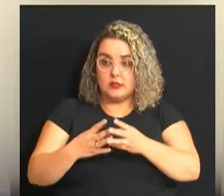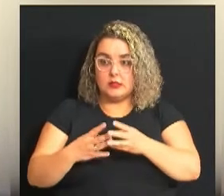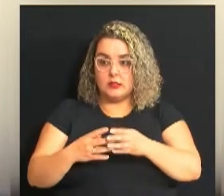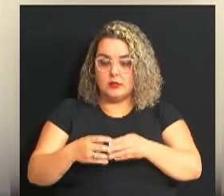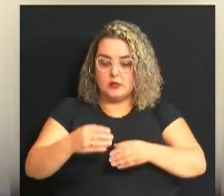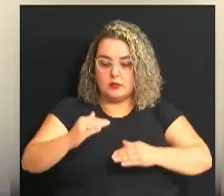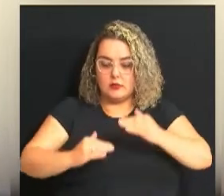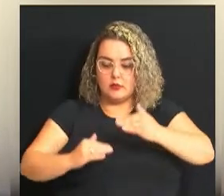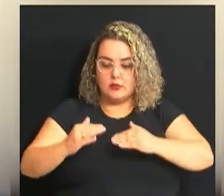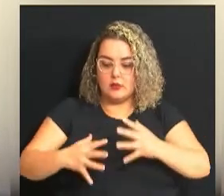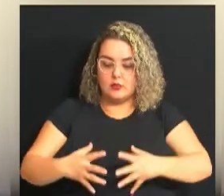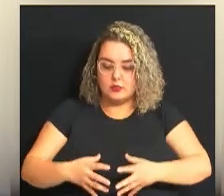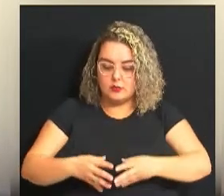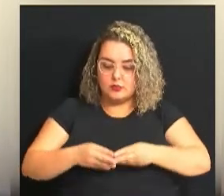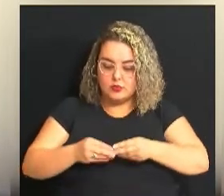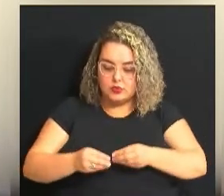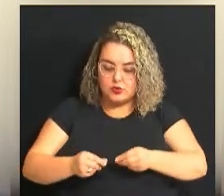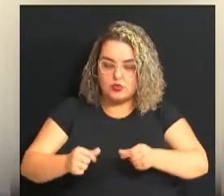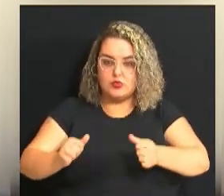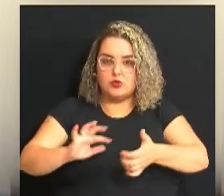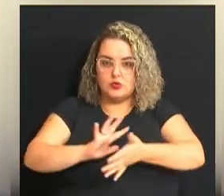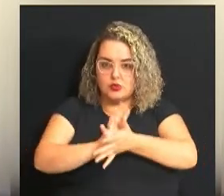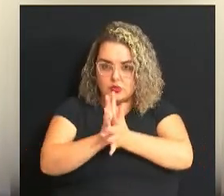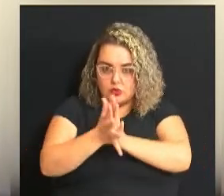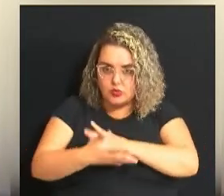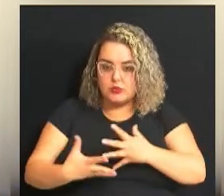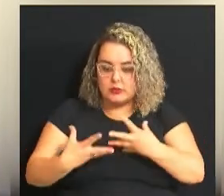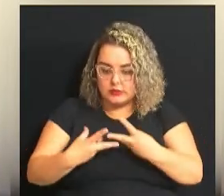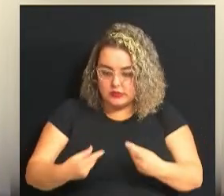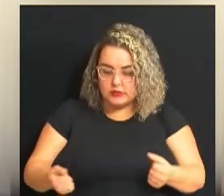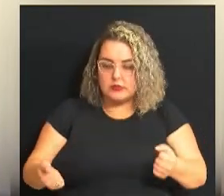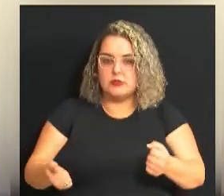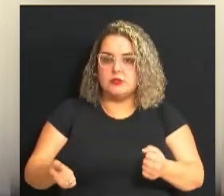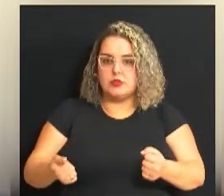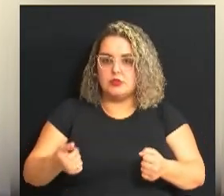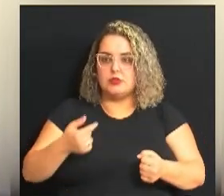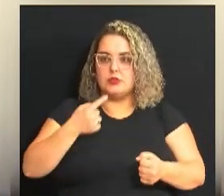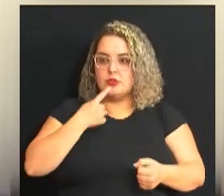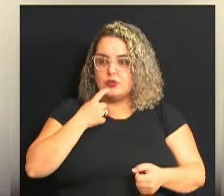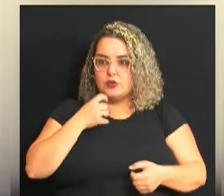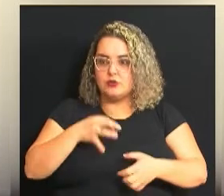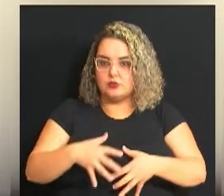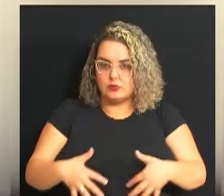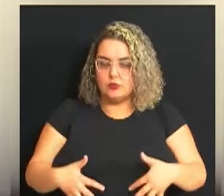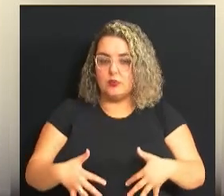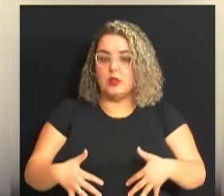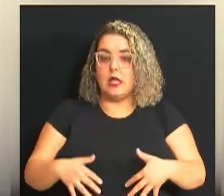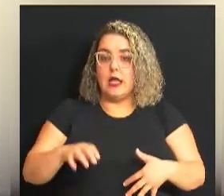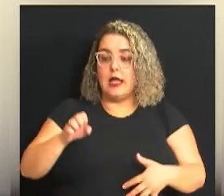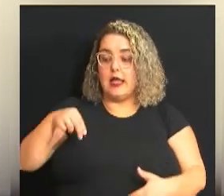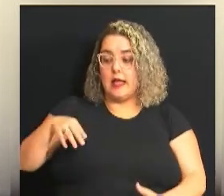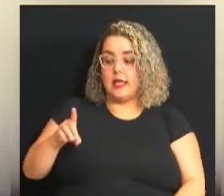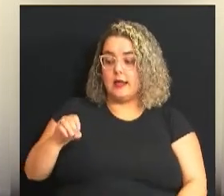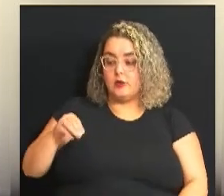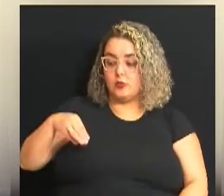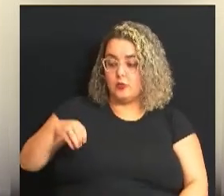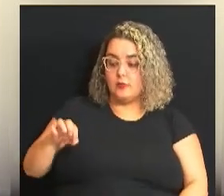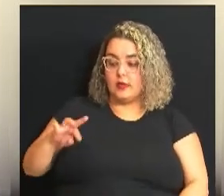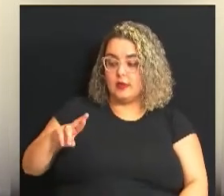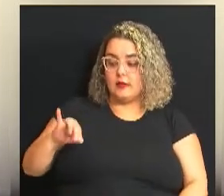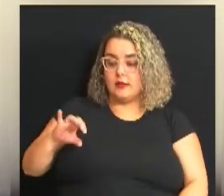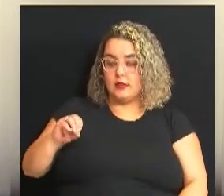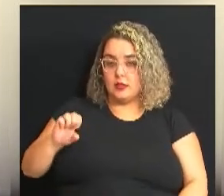neutralizar aquilo, que vão destruir e absorver aquele sangue que passou por aquele refluxo. A endometriose é uma desordem no